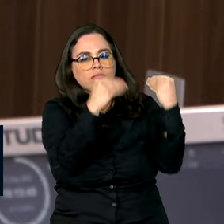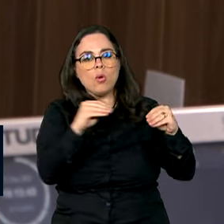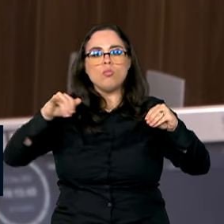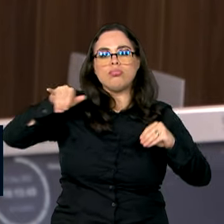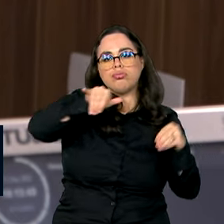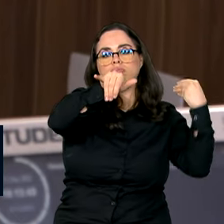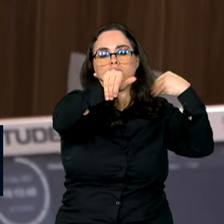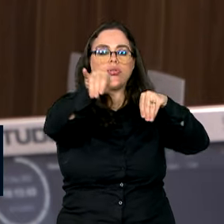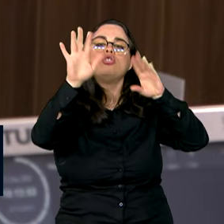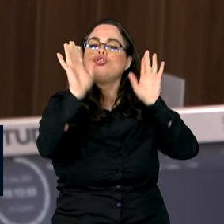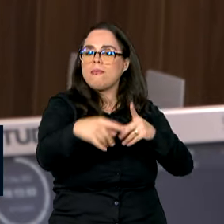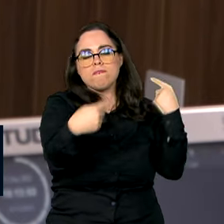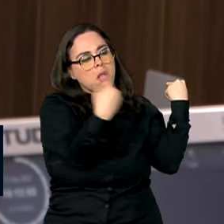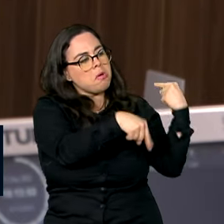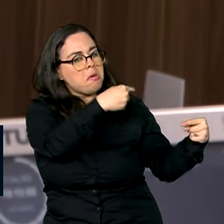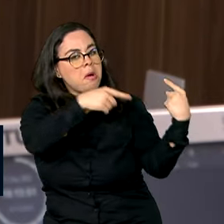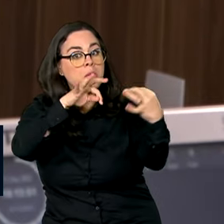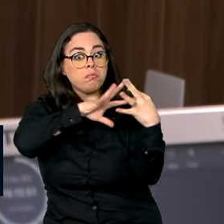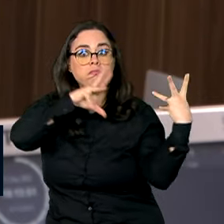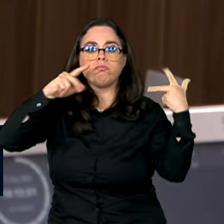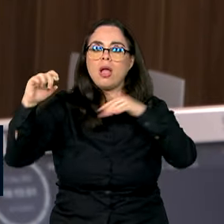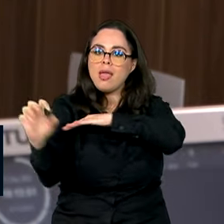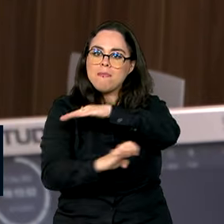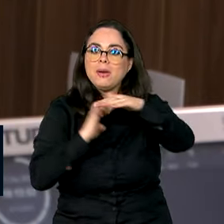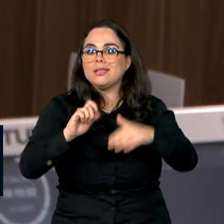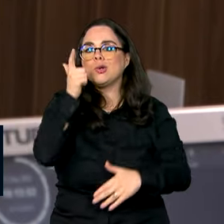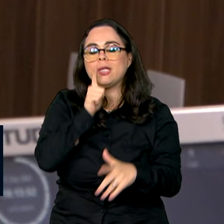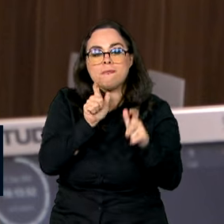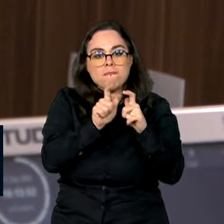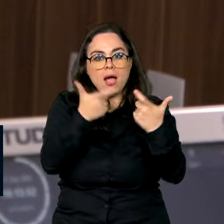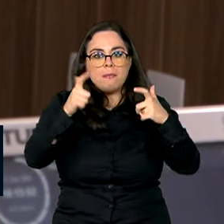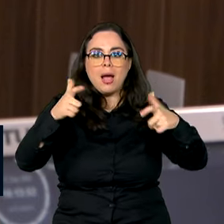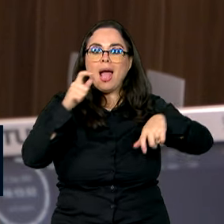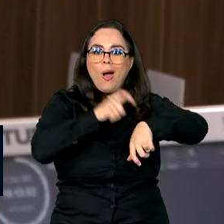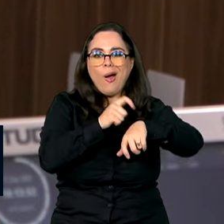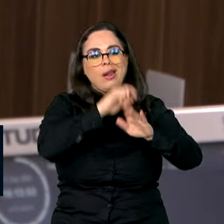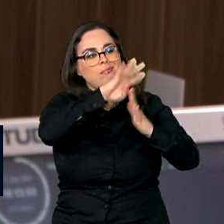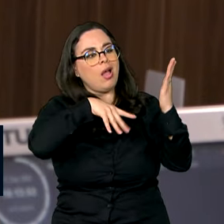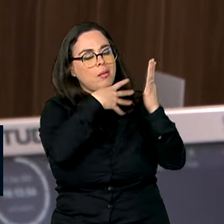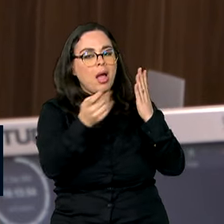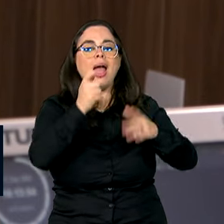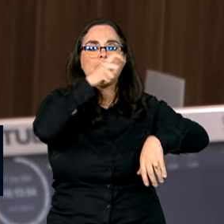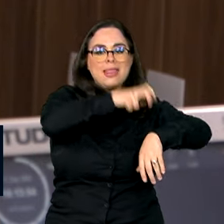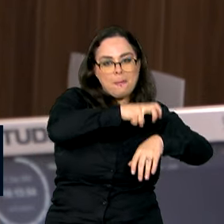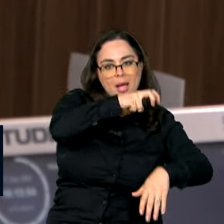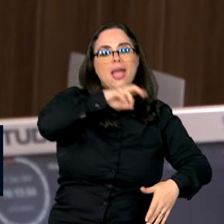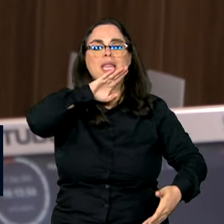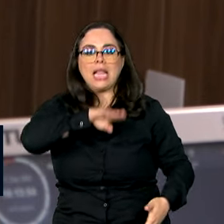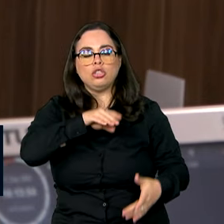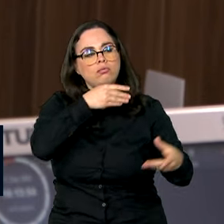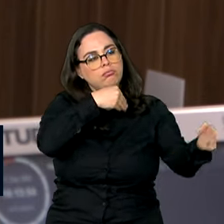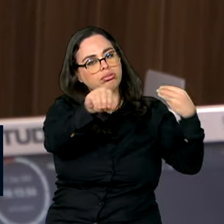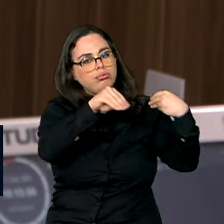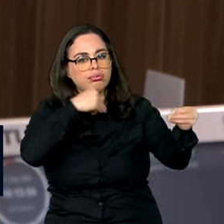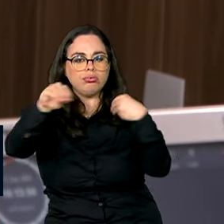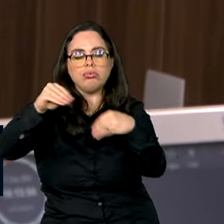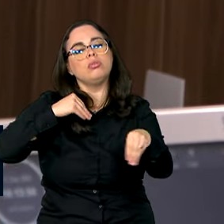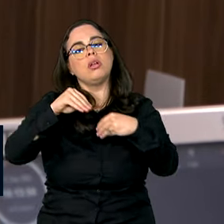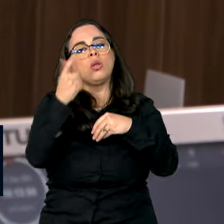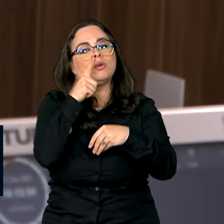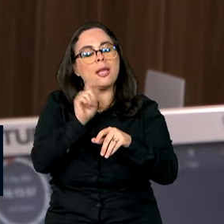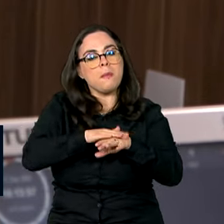estamos discutindo com todas as empresas aéreas para aumentar essa malha, que estão concentrada na parte da manhã e na parte da tarde, final da tarde e